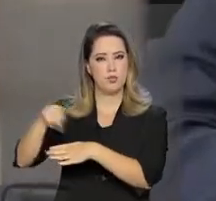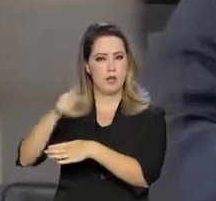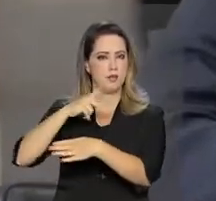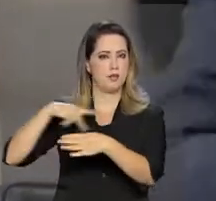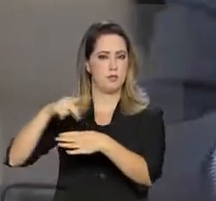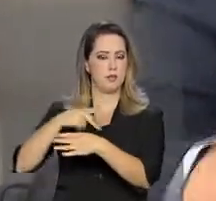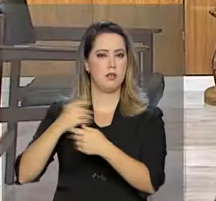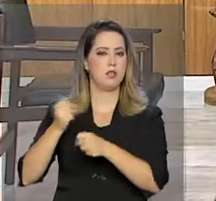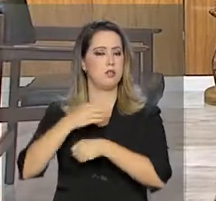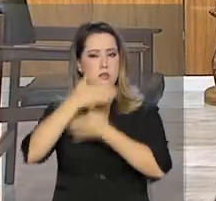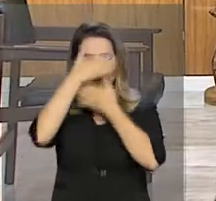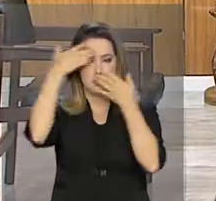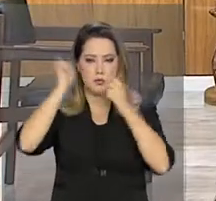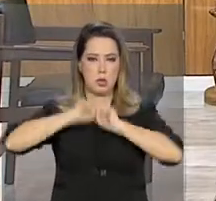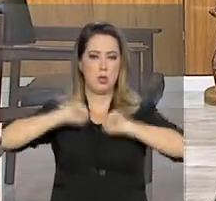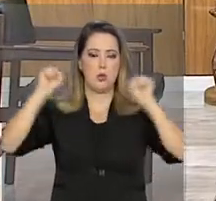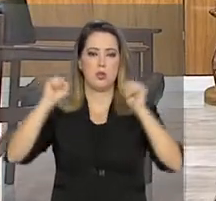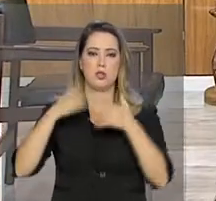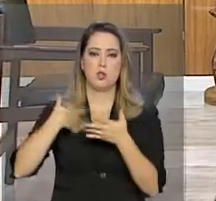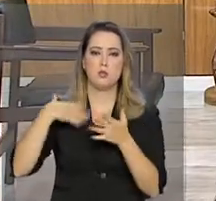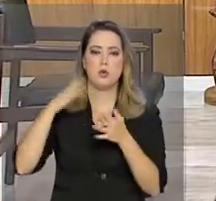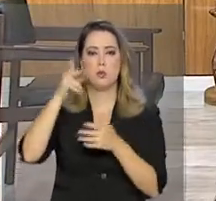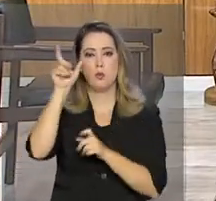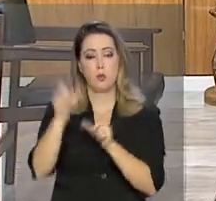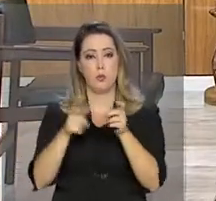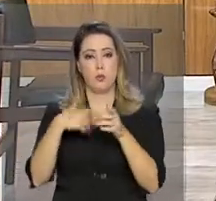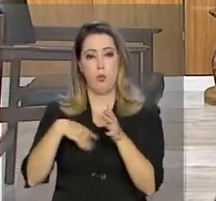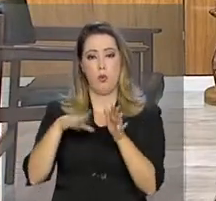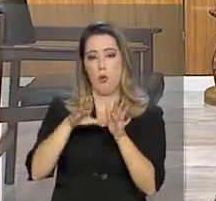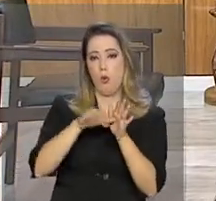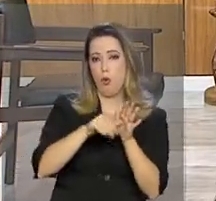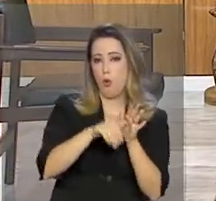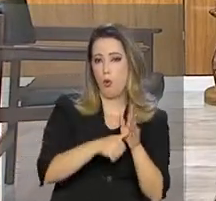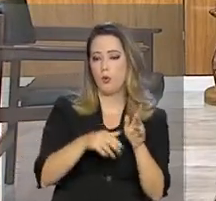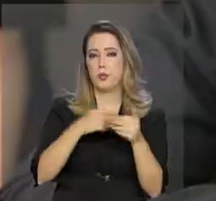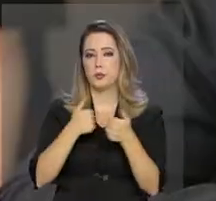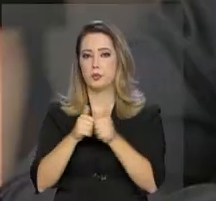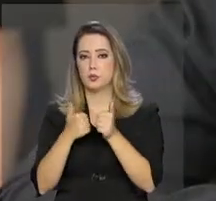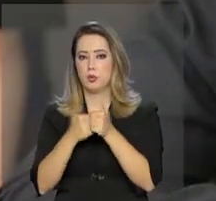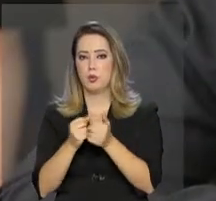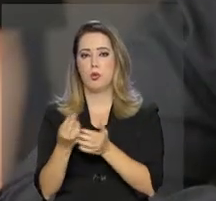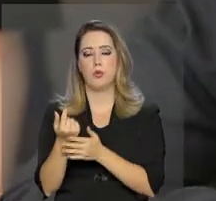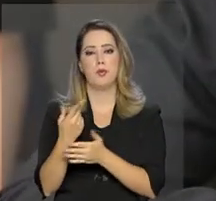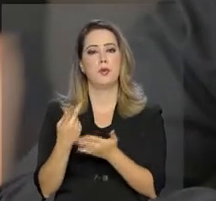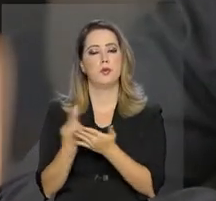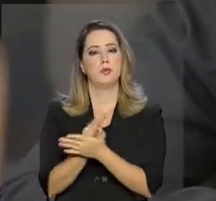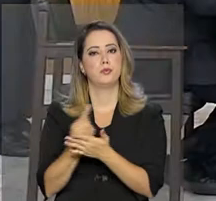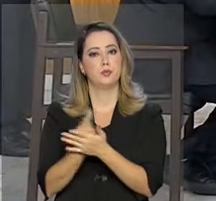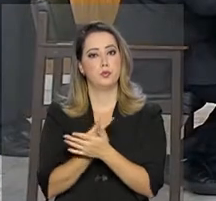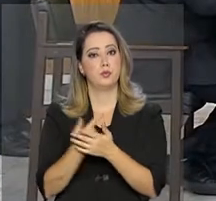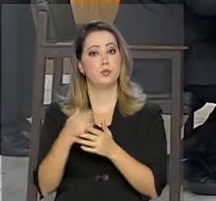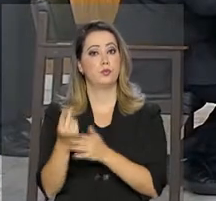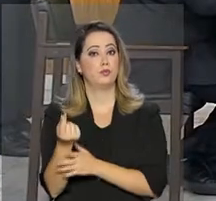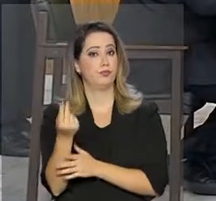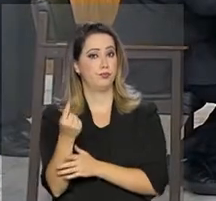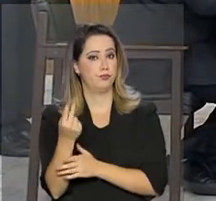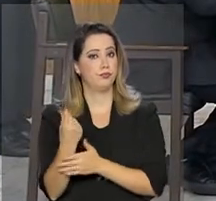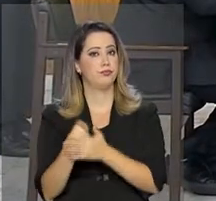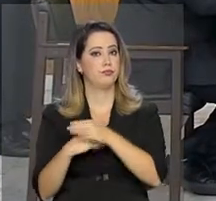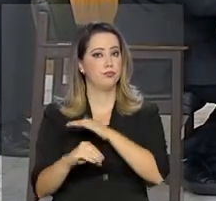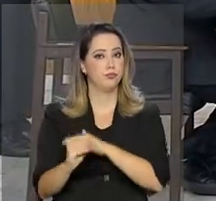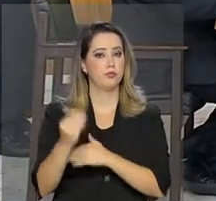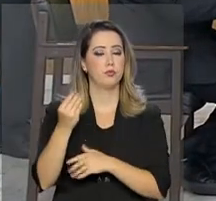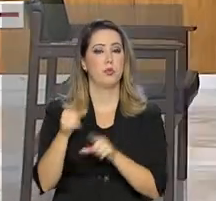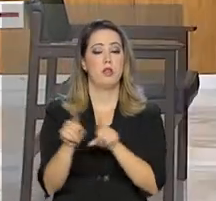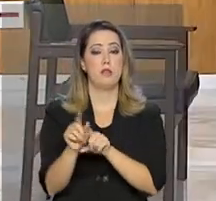terrorismo tráfico de pessoas armas e drogas roubo de veículos e lavagem de dinheiro o outro acordo sobre corredor ferroviário